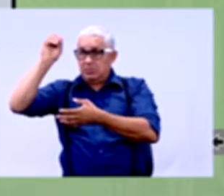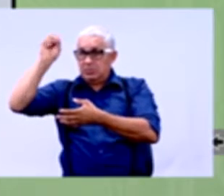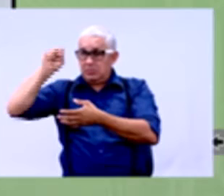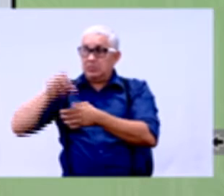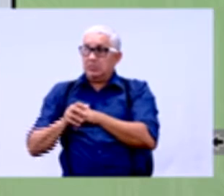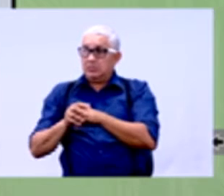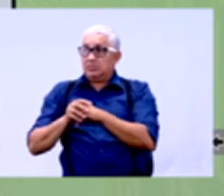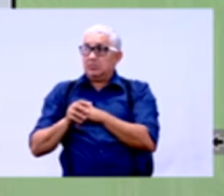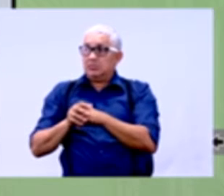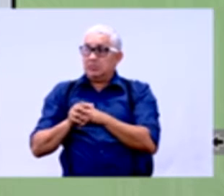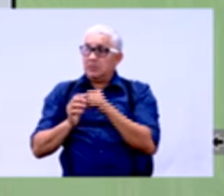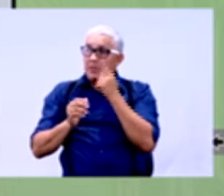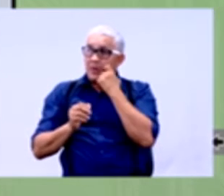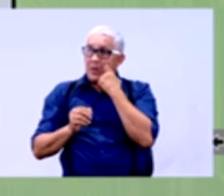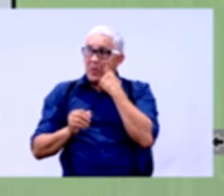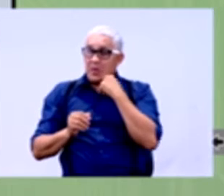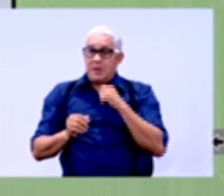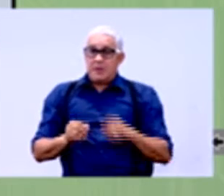Então aqui,